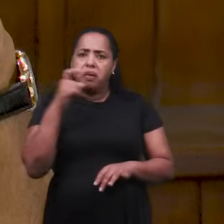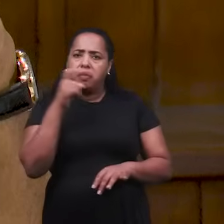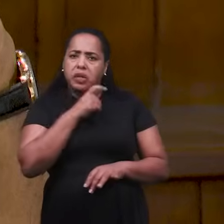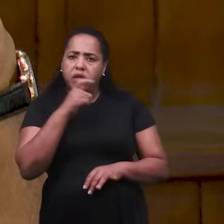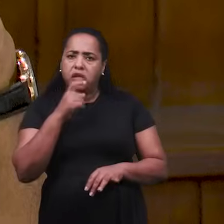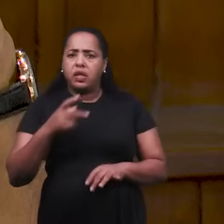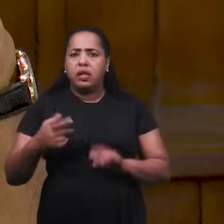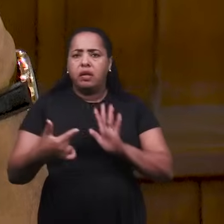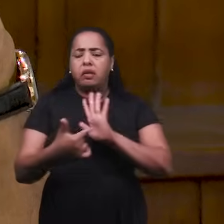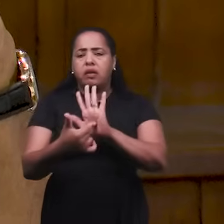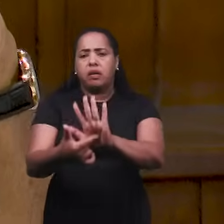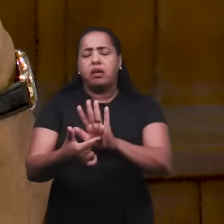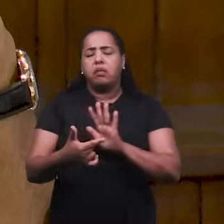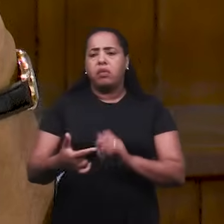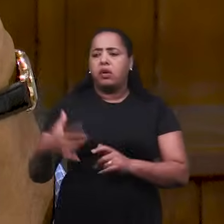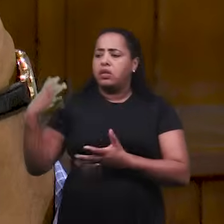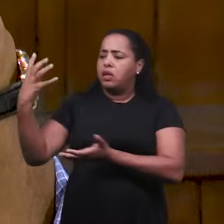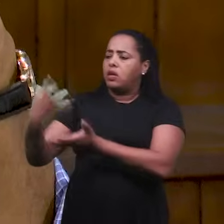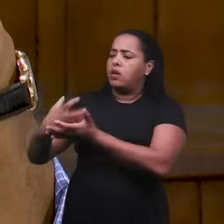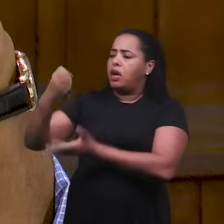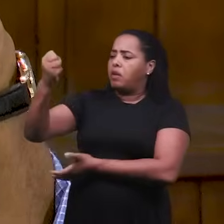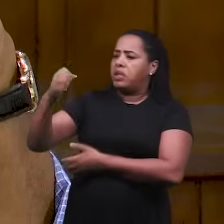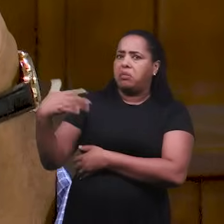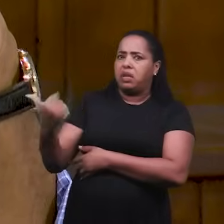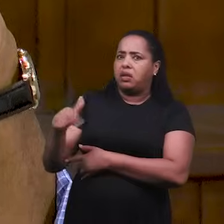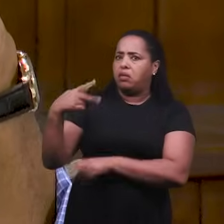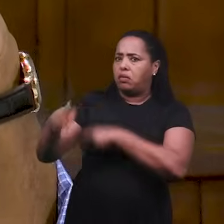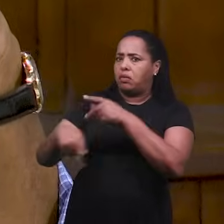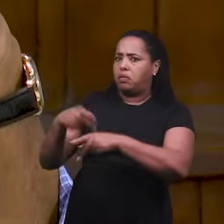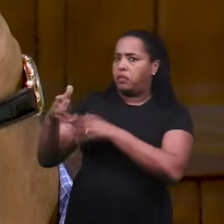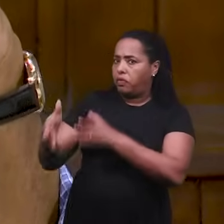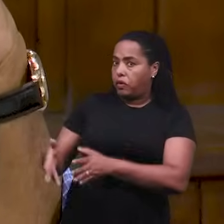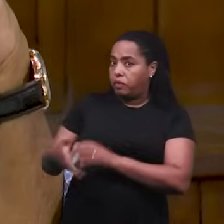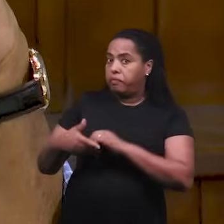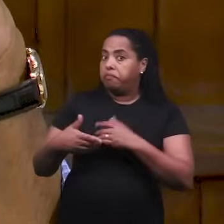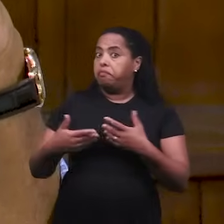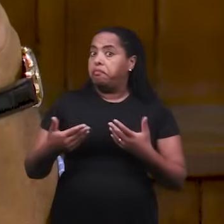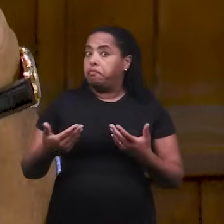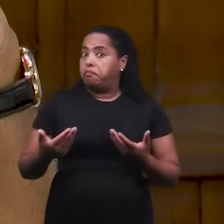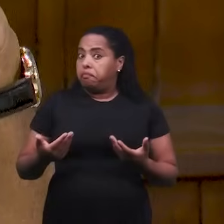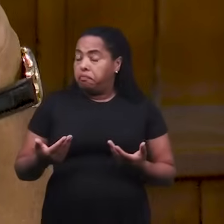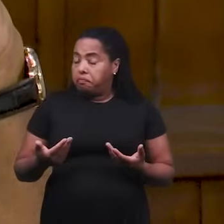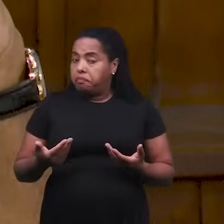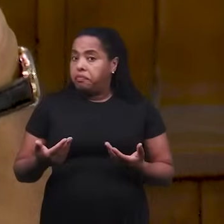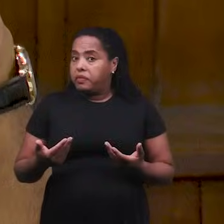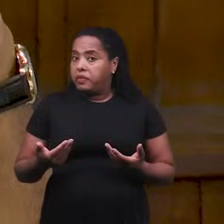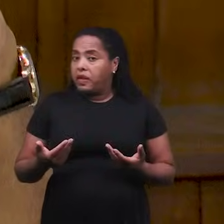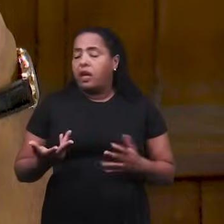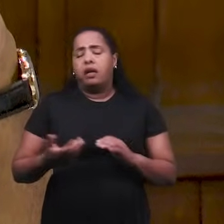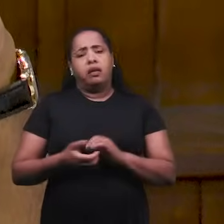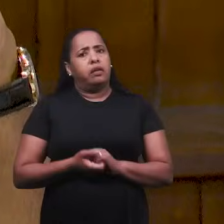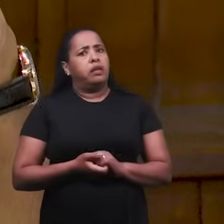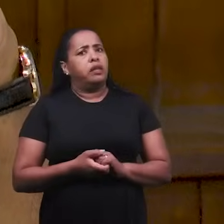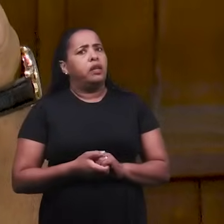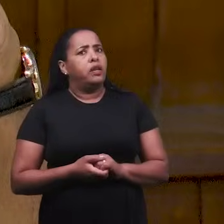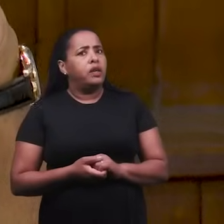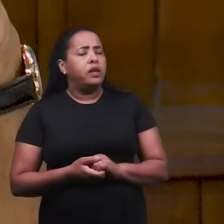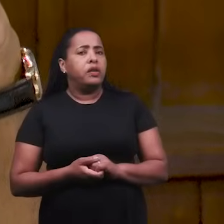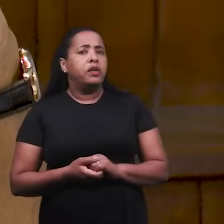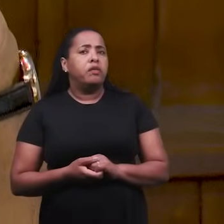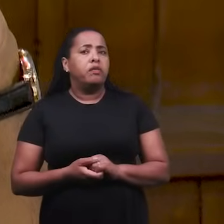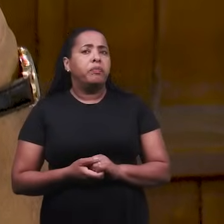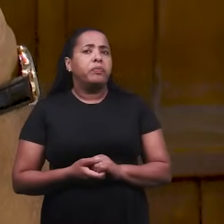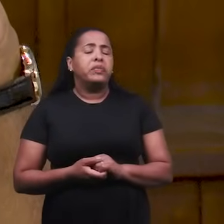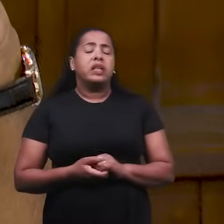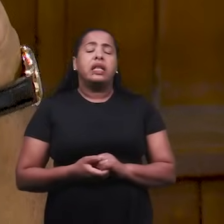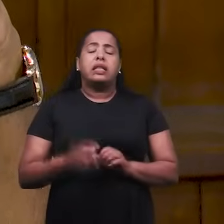haverá o arrebatamento da igreja. Nós podemos, eu posso citar uns 5